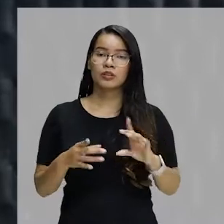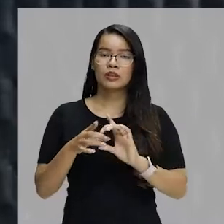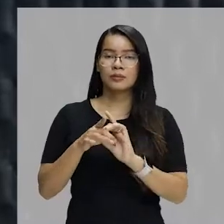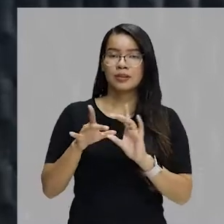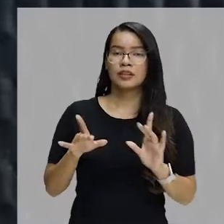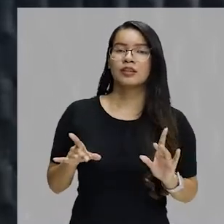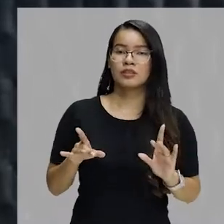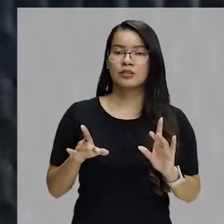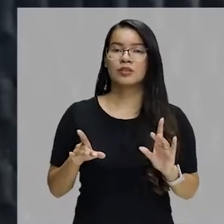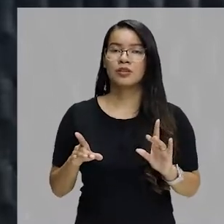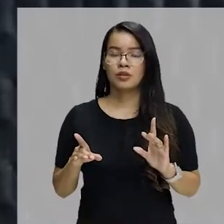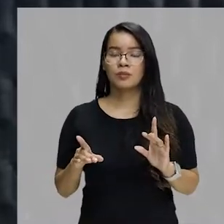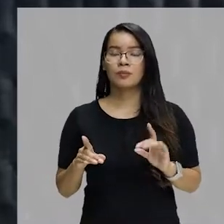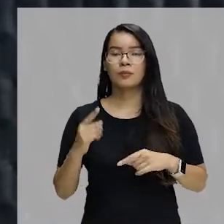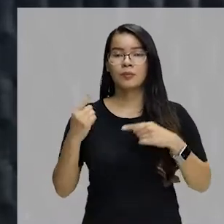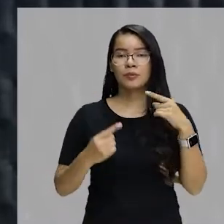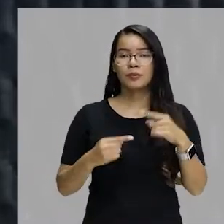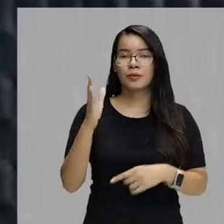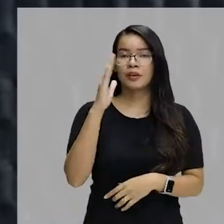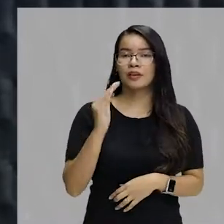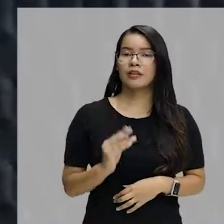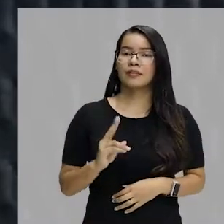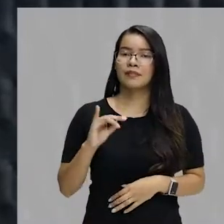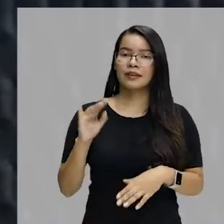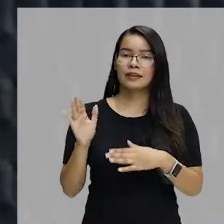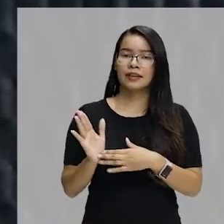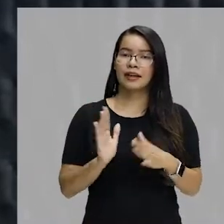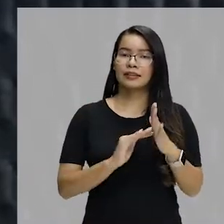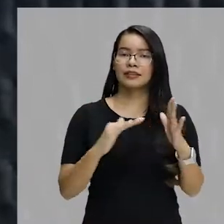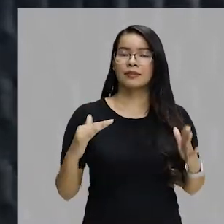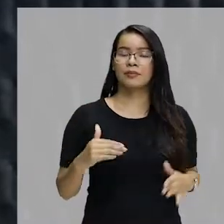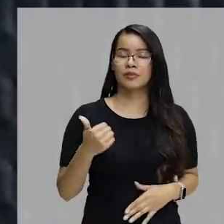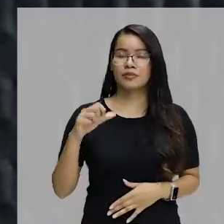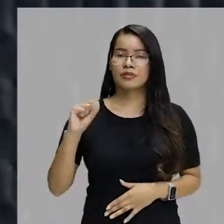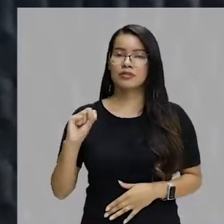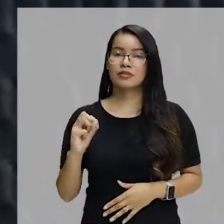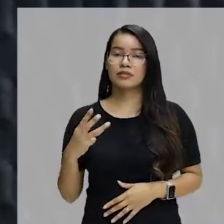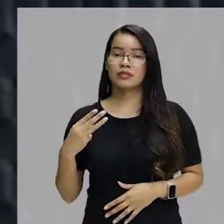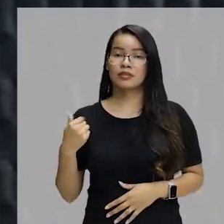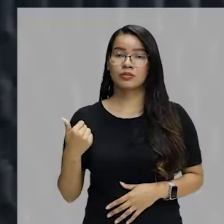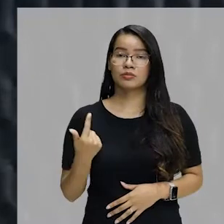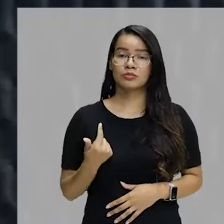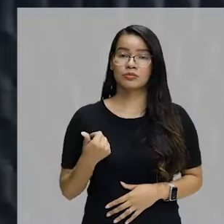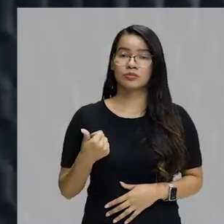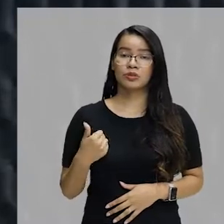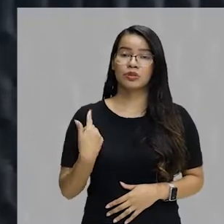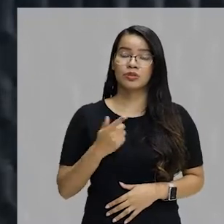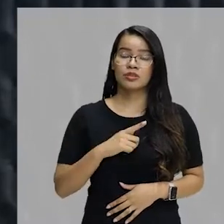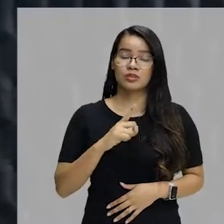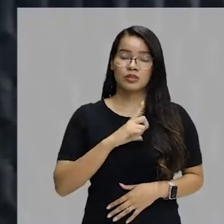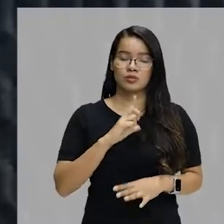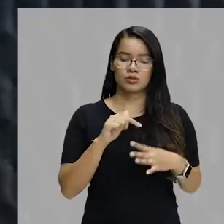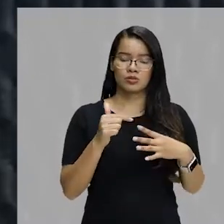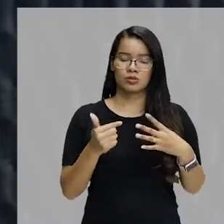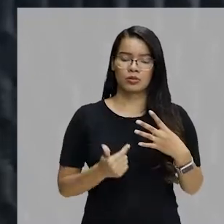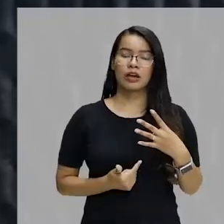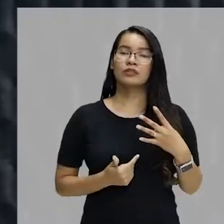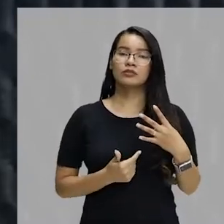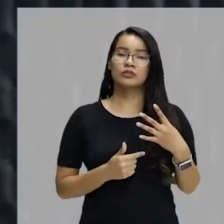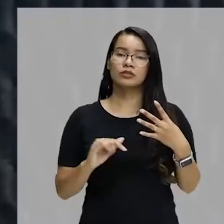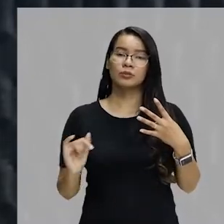brasileira ela está sendo consolidada, e vai se estender até 1831. Nós temos 4 pontos importantes para